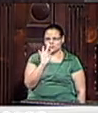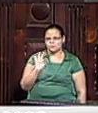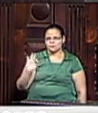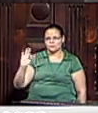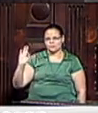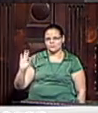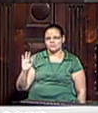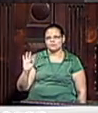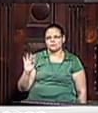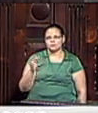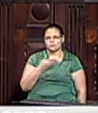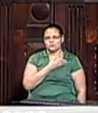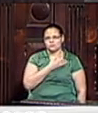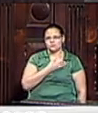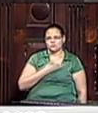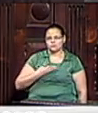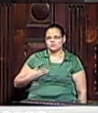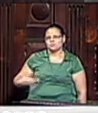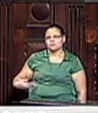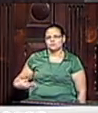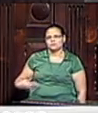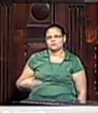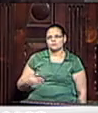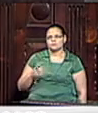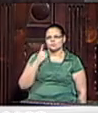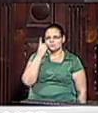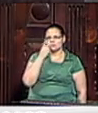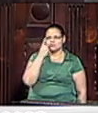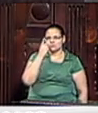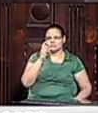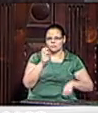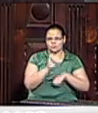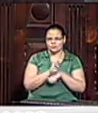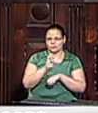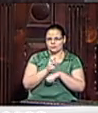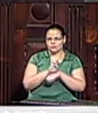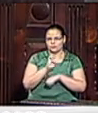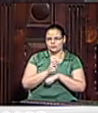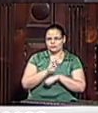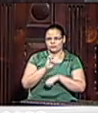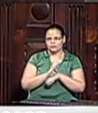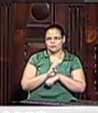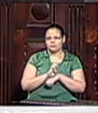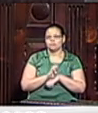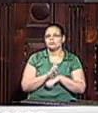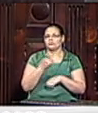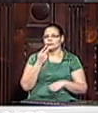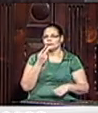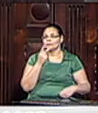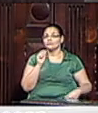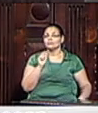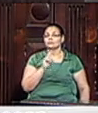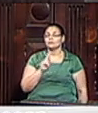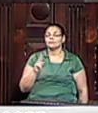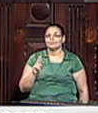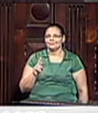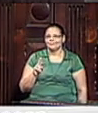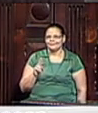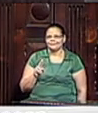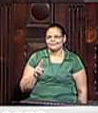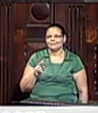federal, para governador e para deputado estadual. O que eu chamo direta